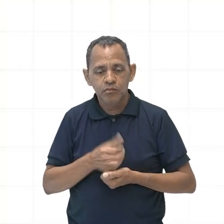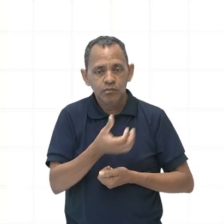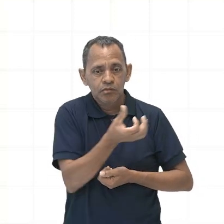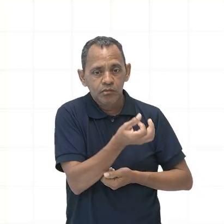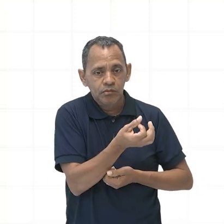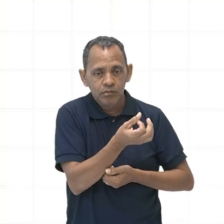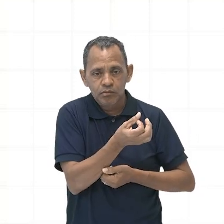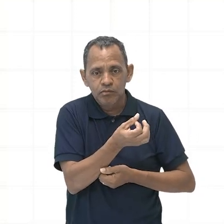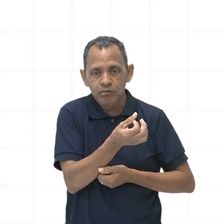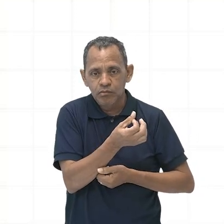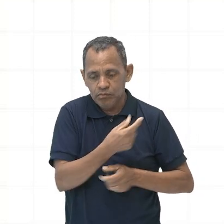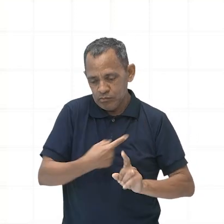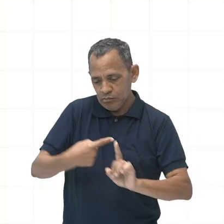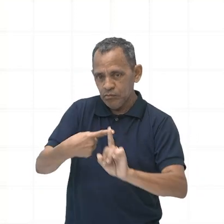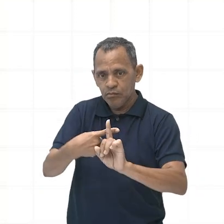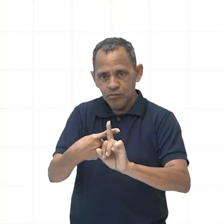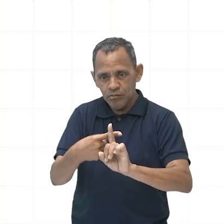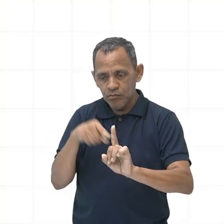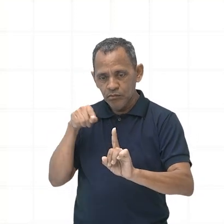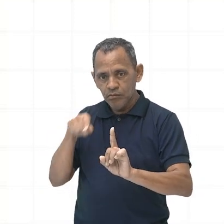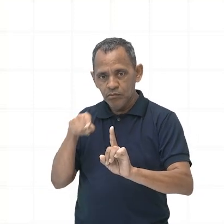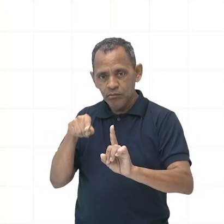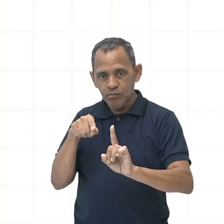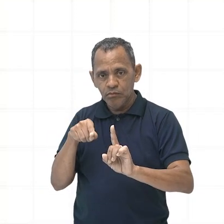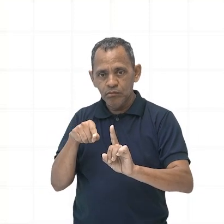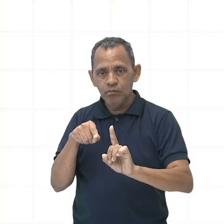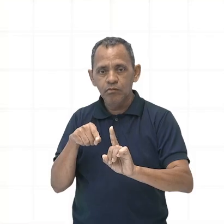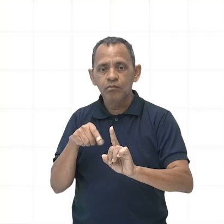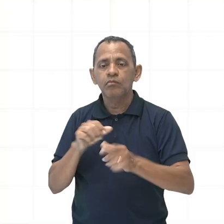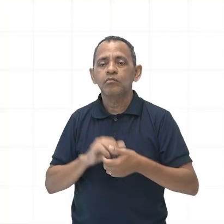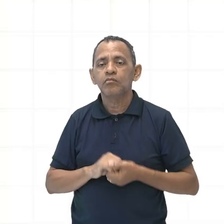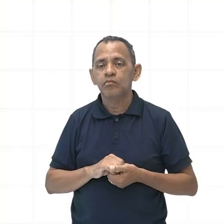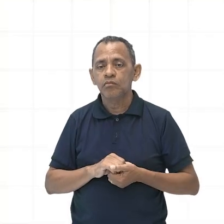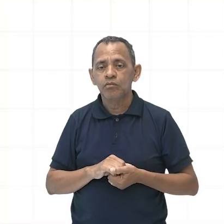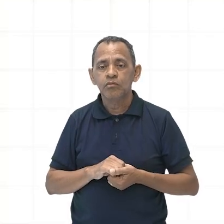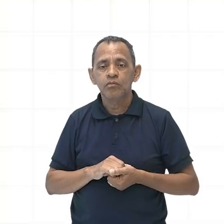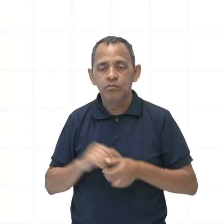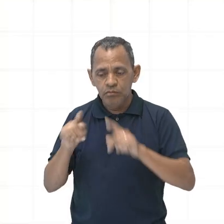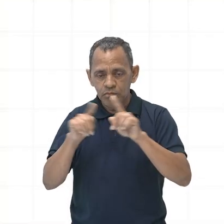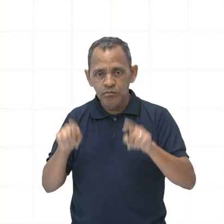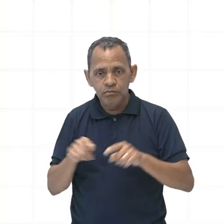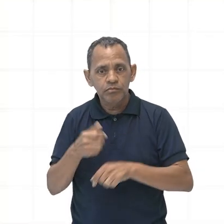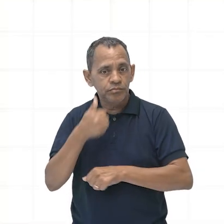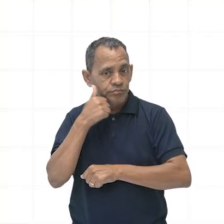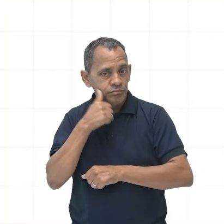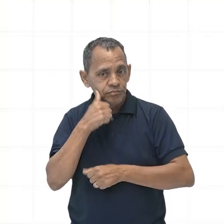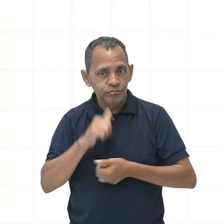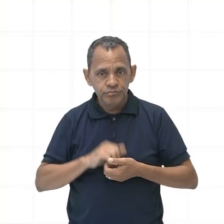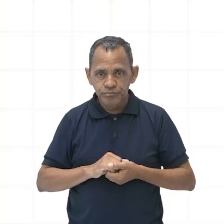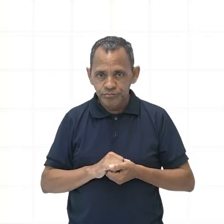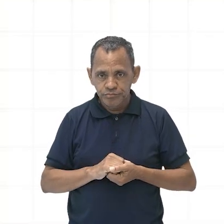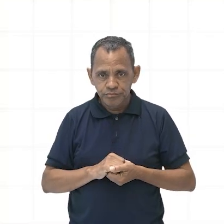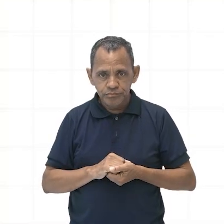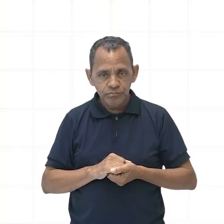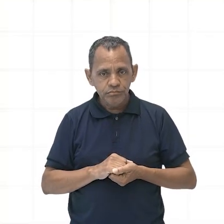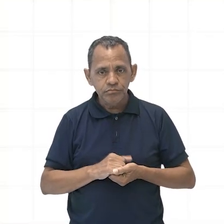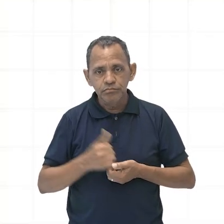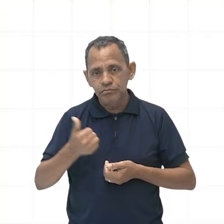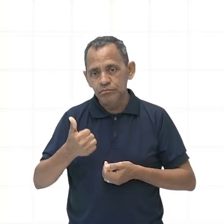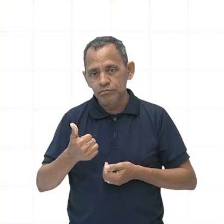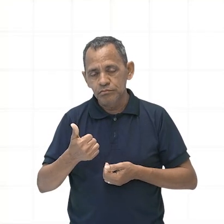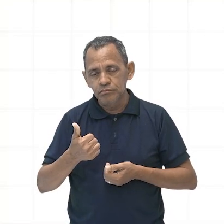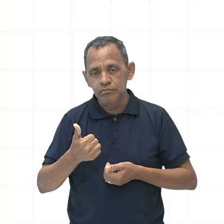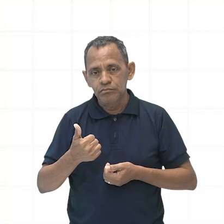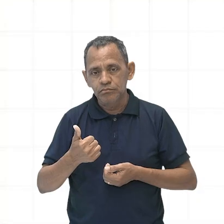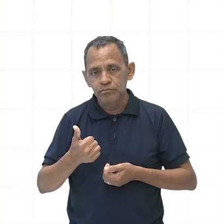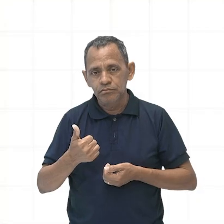6 e um quadradinho completo com mulheres, né? Da idade de sexo feminino, de moças. 10,